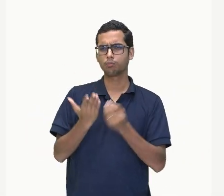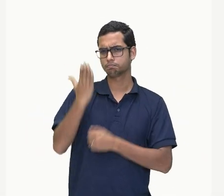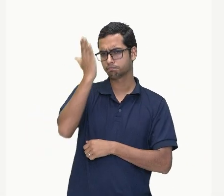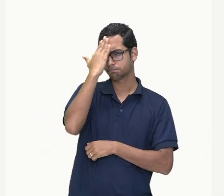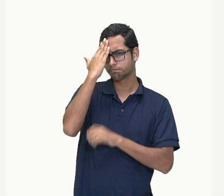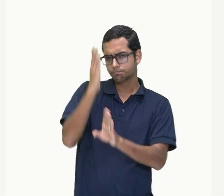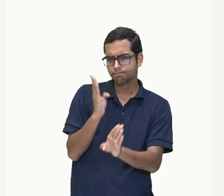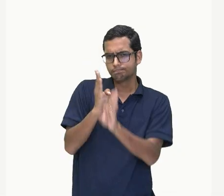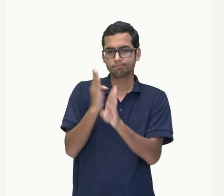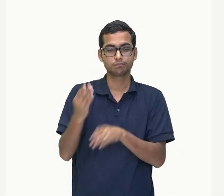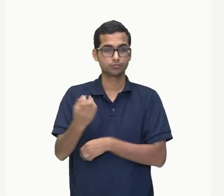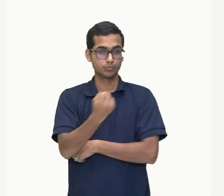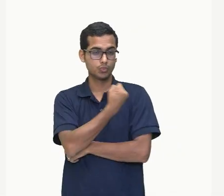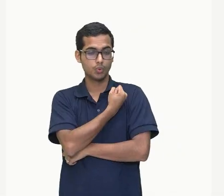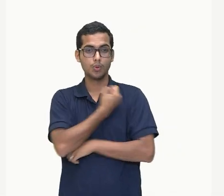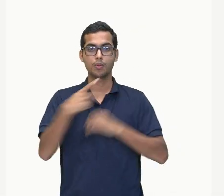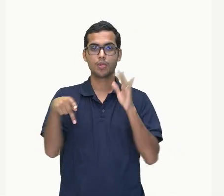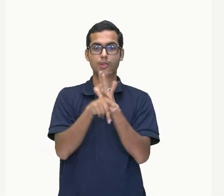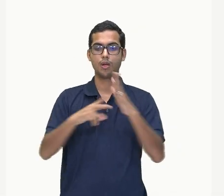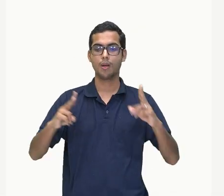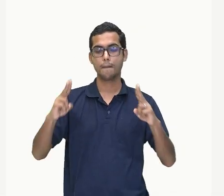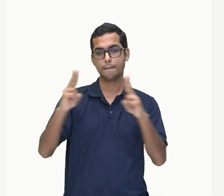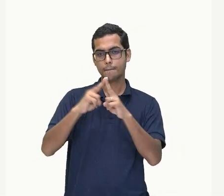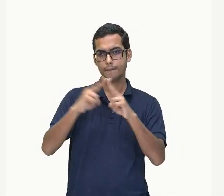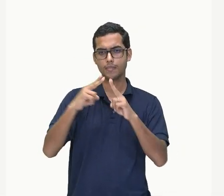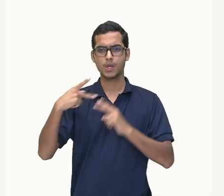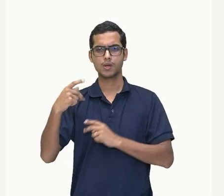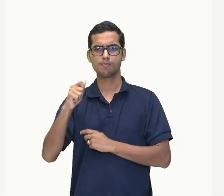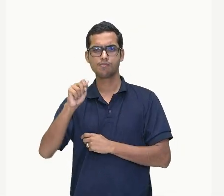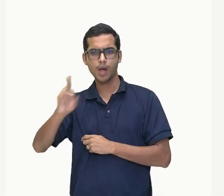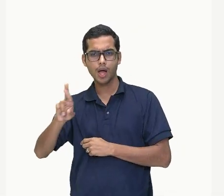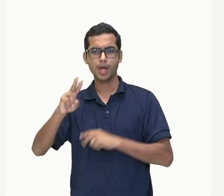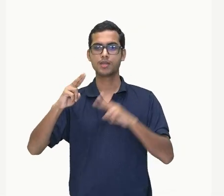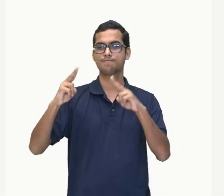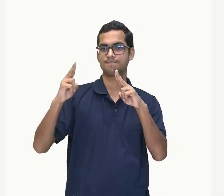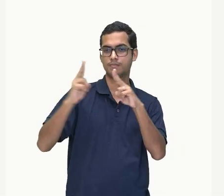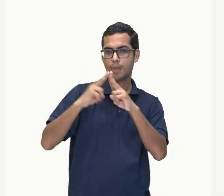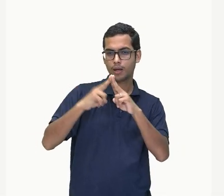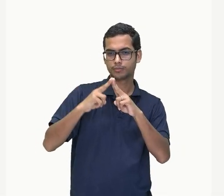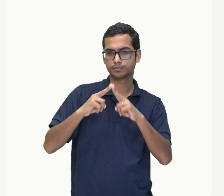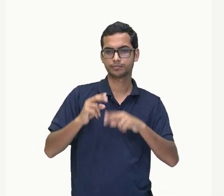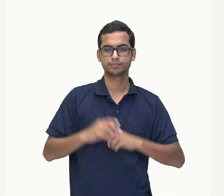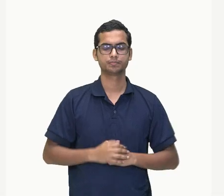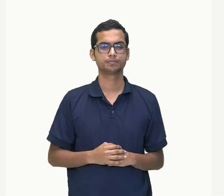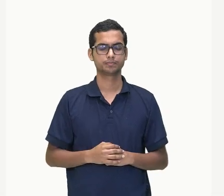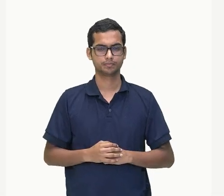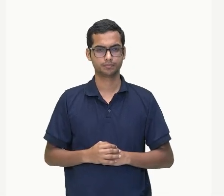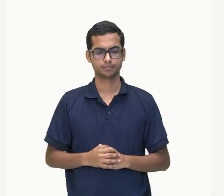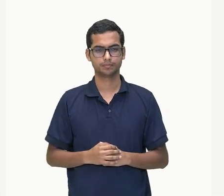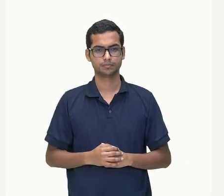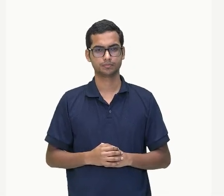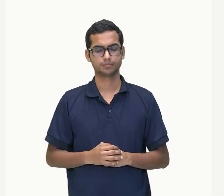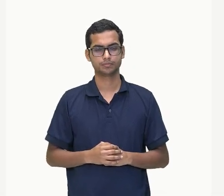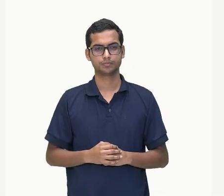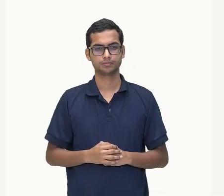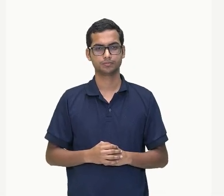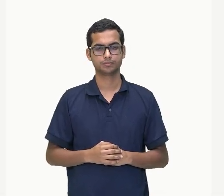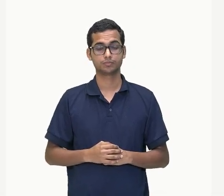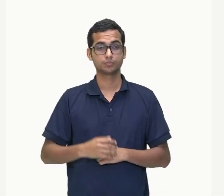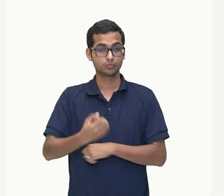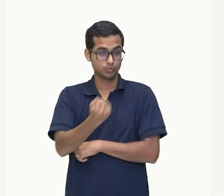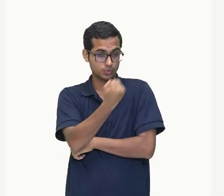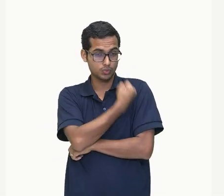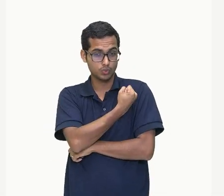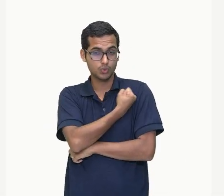É quando o número é par, né? O número precisa ser par. Ou seja, o número